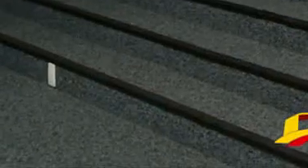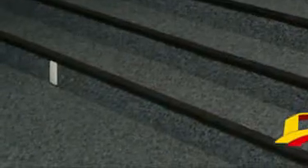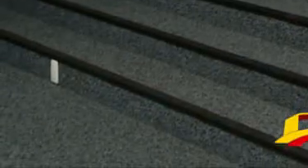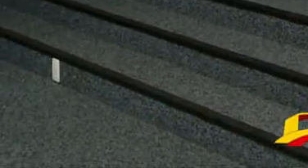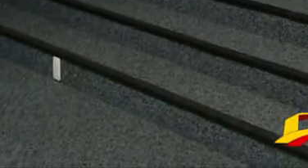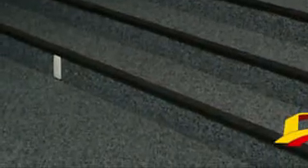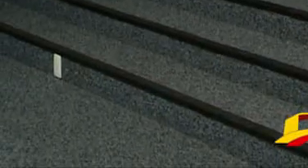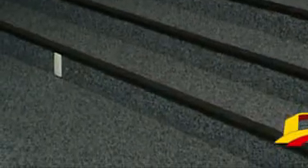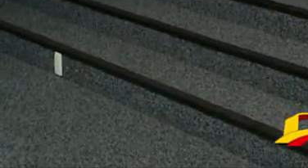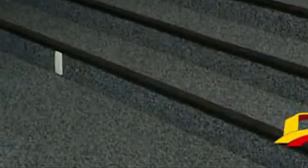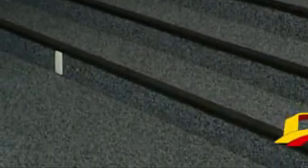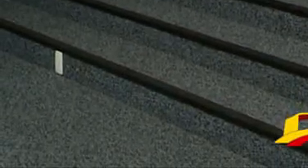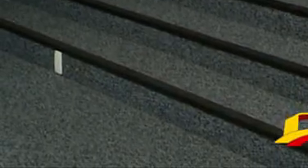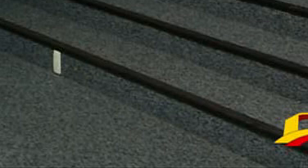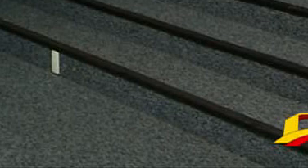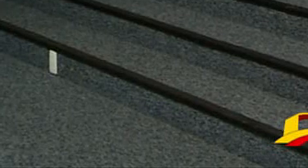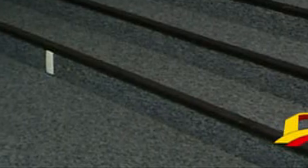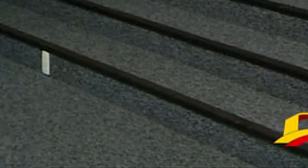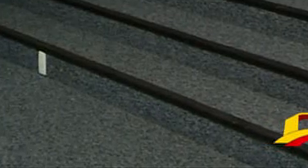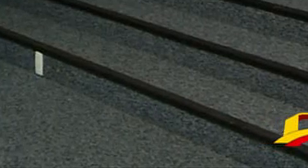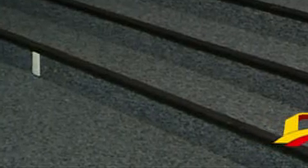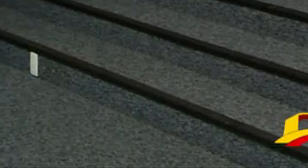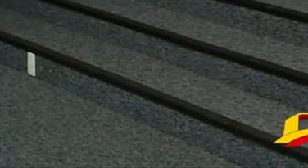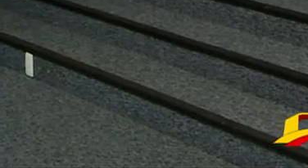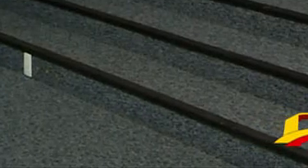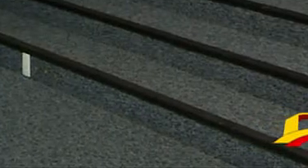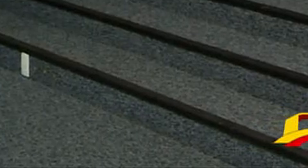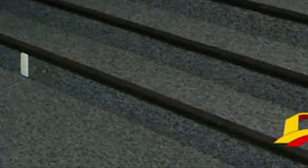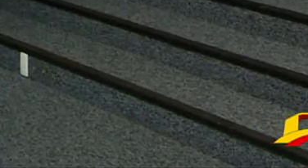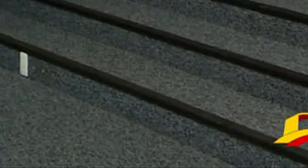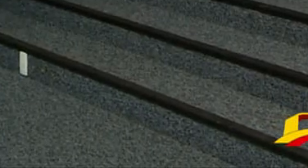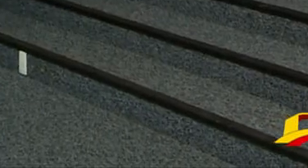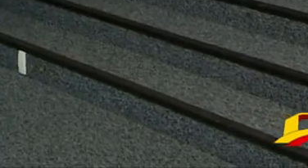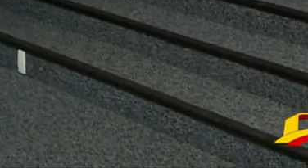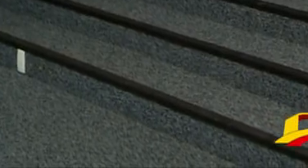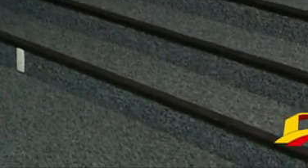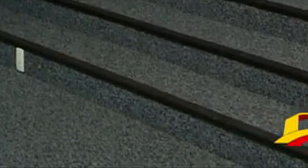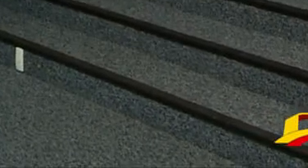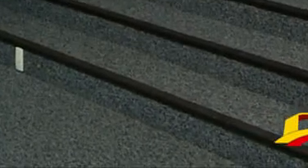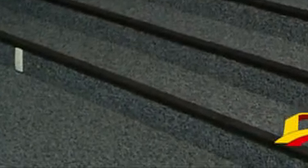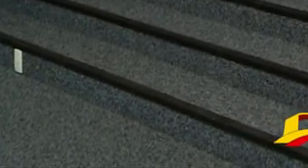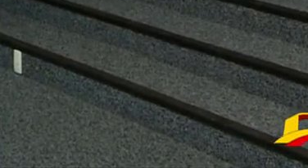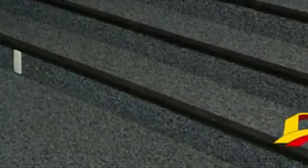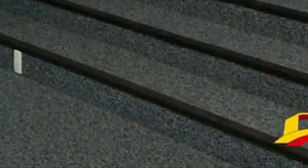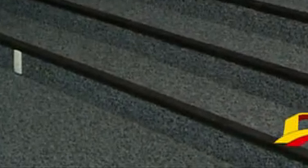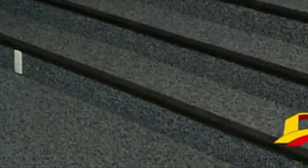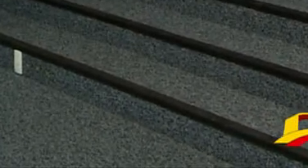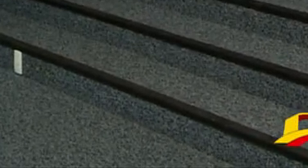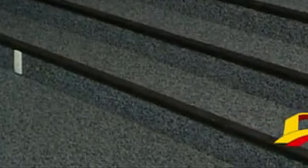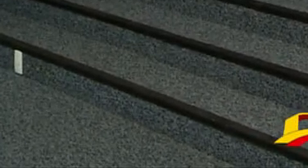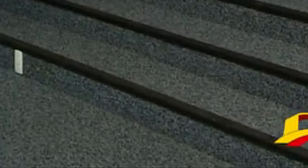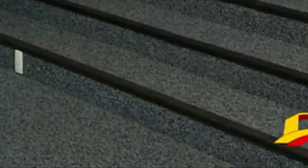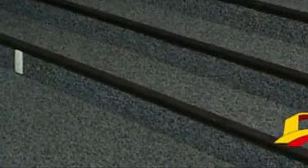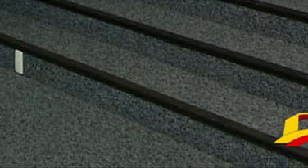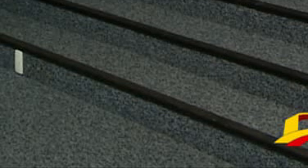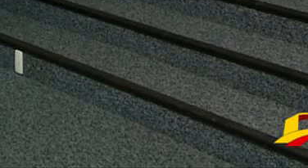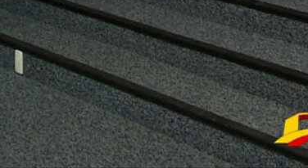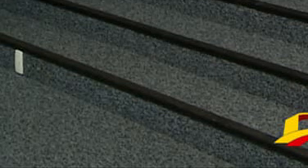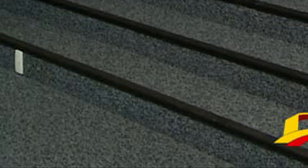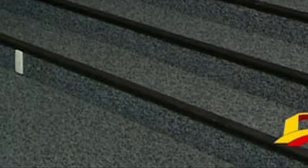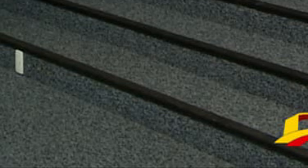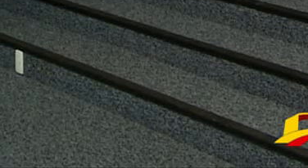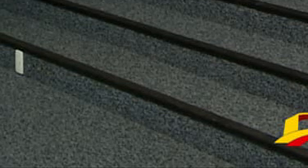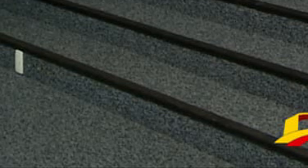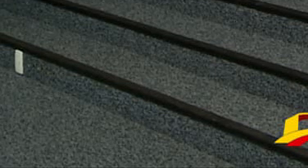entidades que foram certificadas com os selo social aqui em Sorocaba iniciativa do Vereador João Donizete